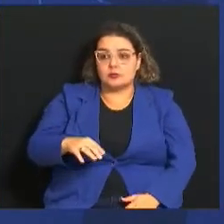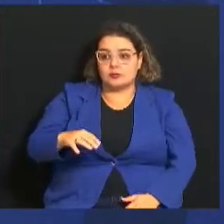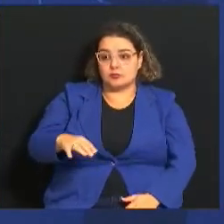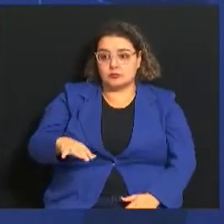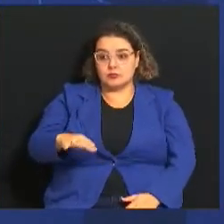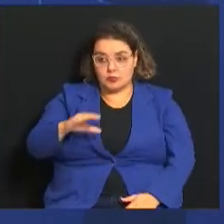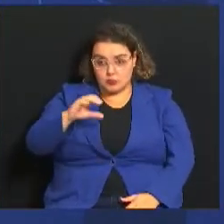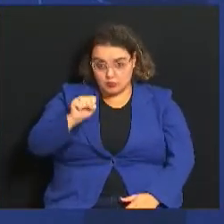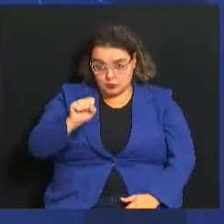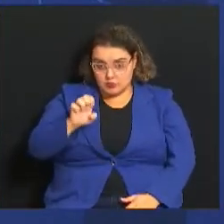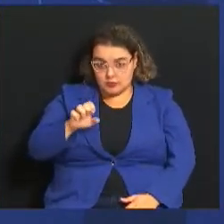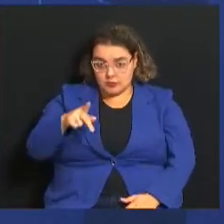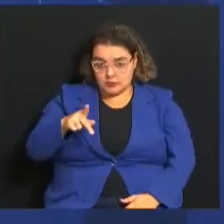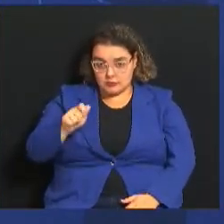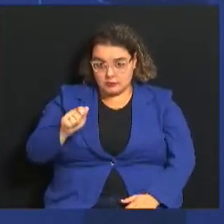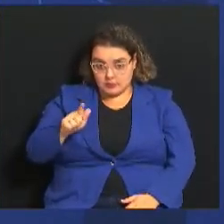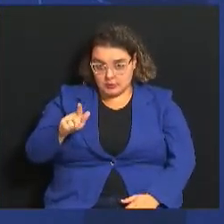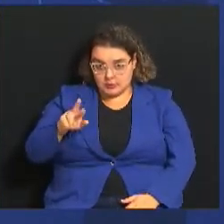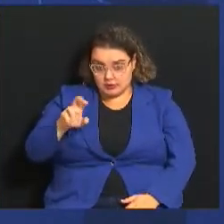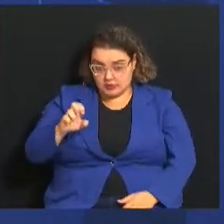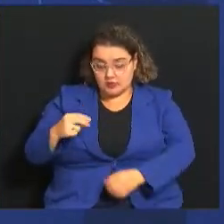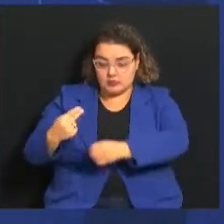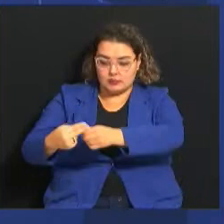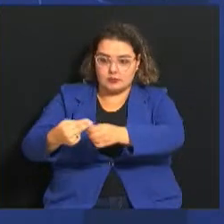CEPAGRE, da Unicamp, registrou